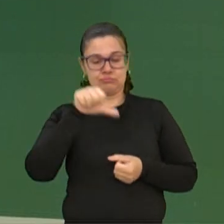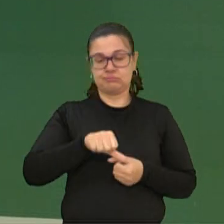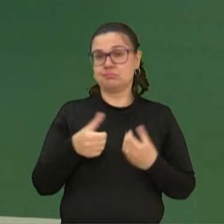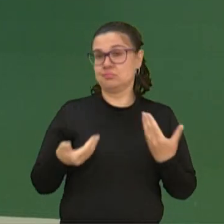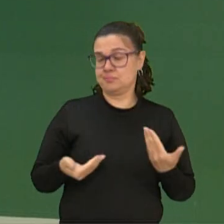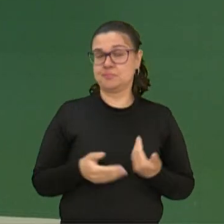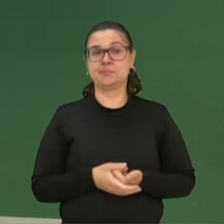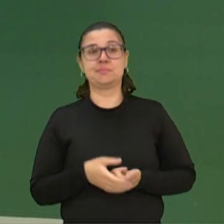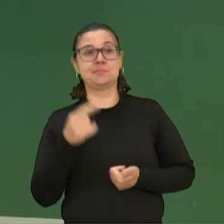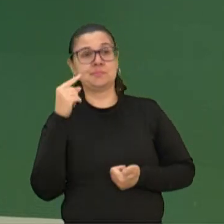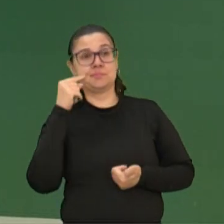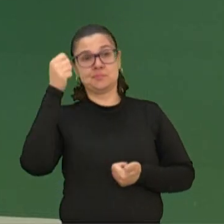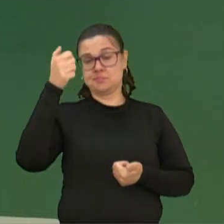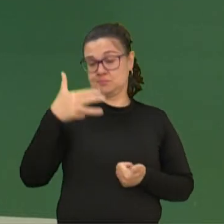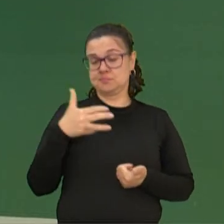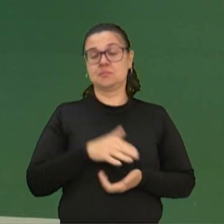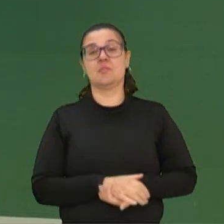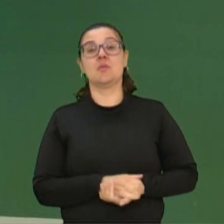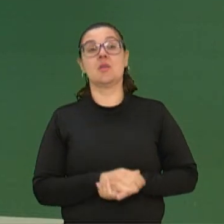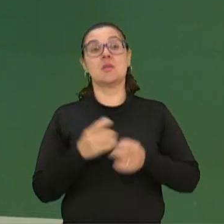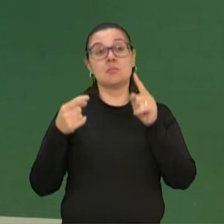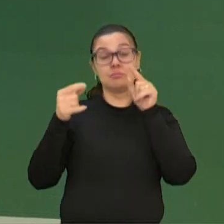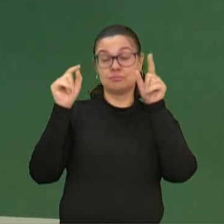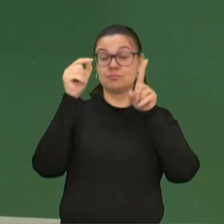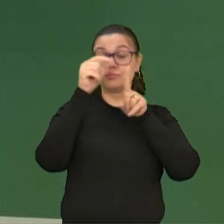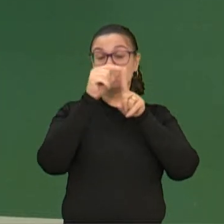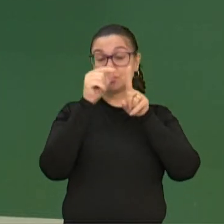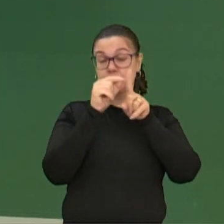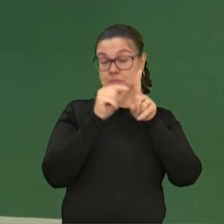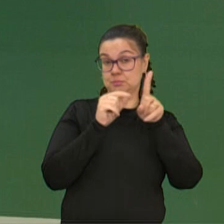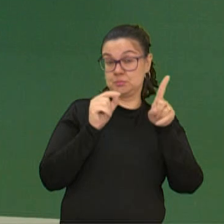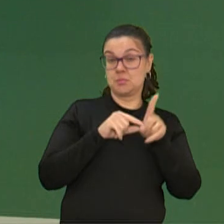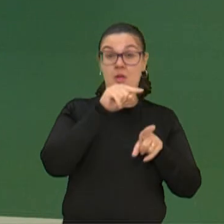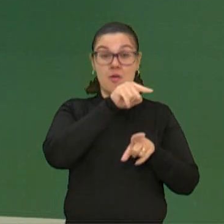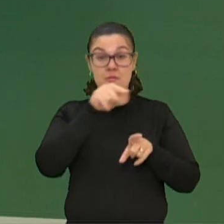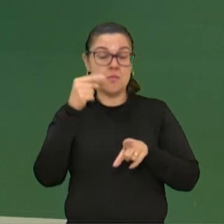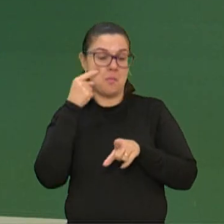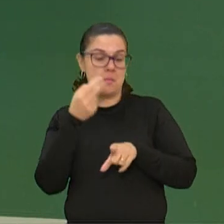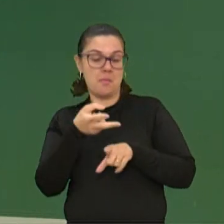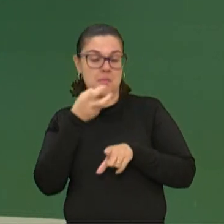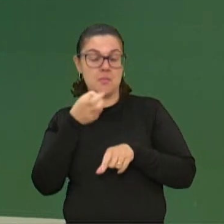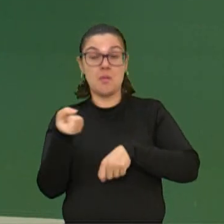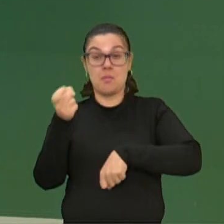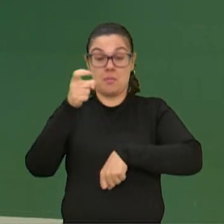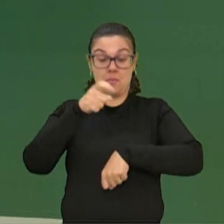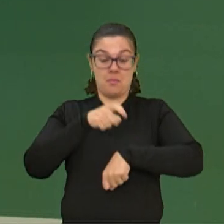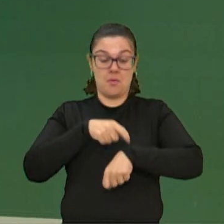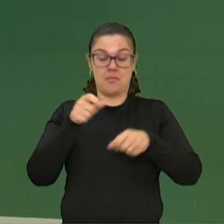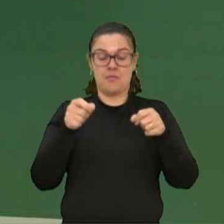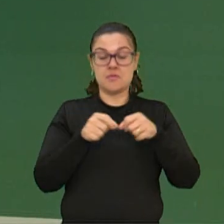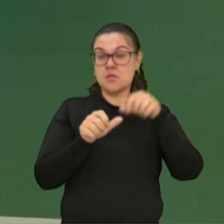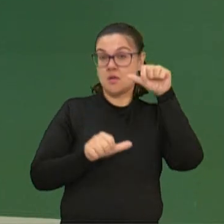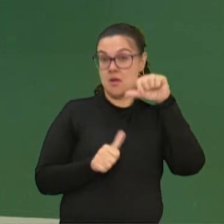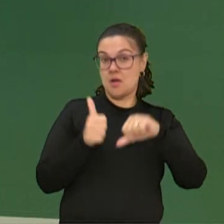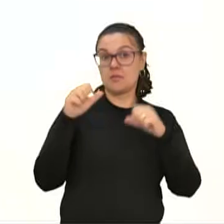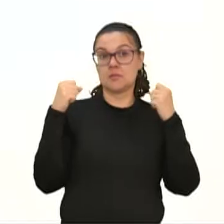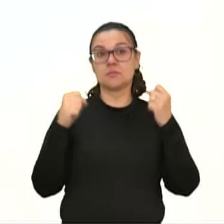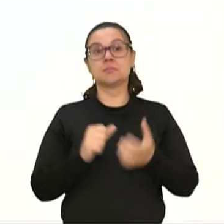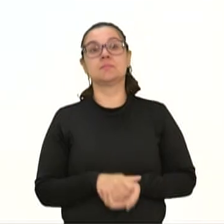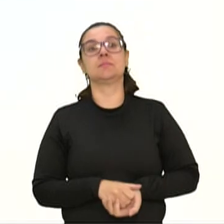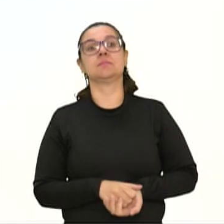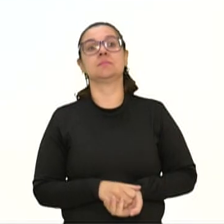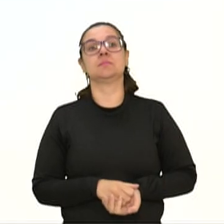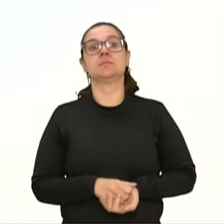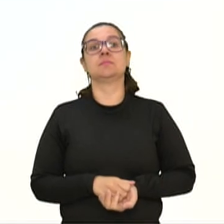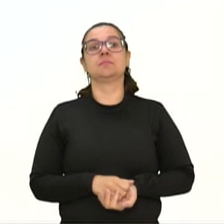não? Então, aqui eu coloquei alguns itens que são importantes você verificar no momento de uma avaliação física.